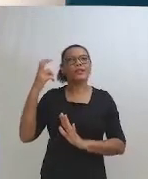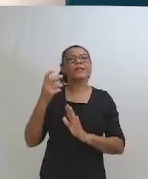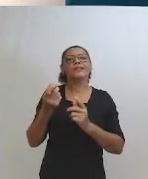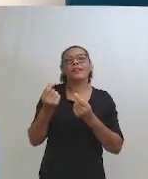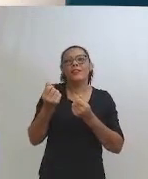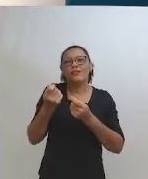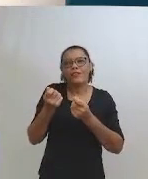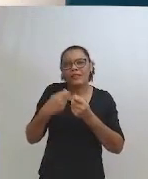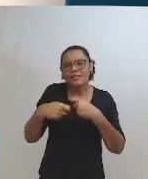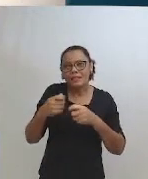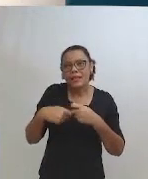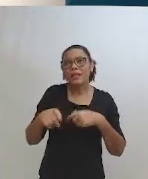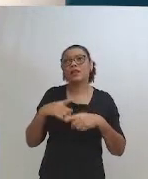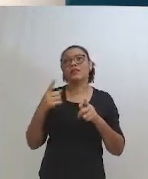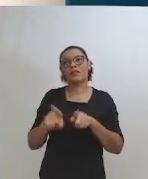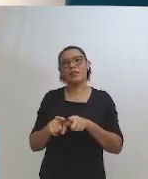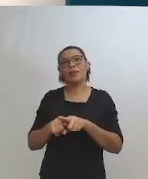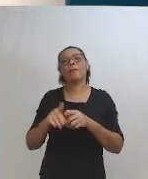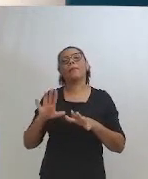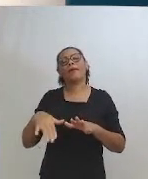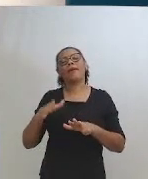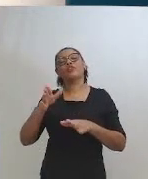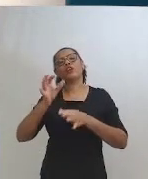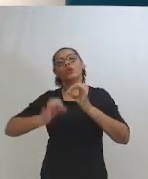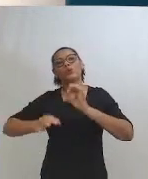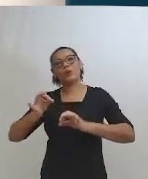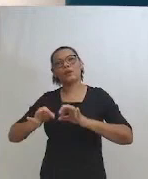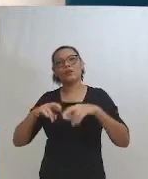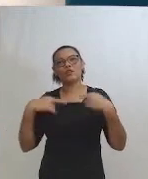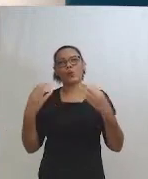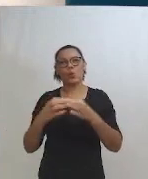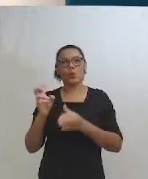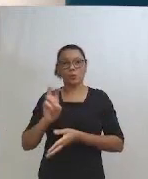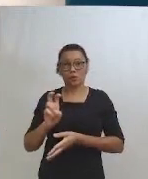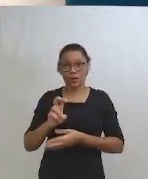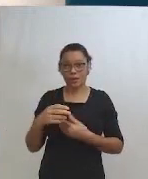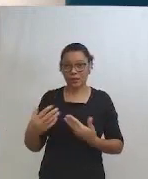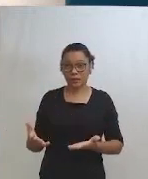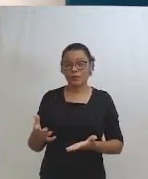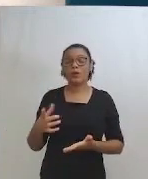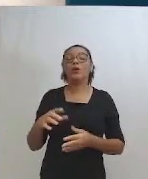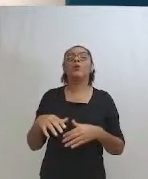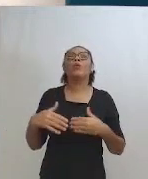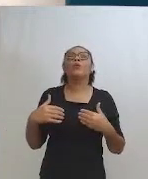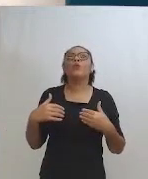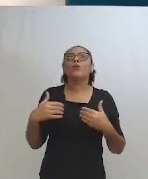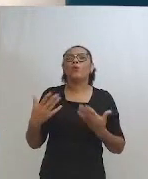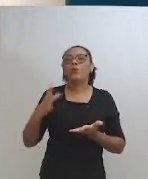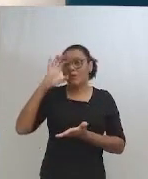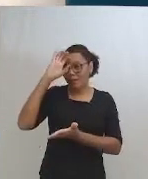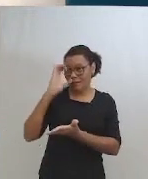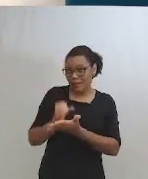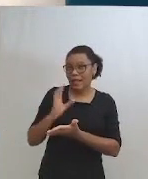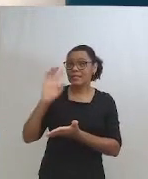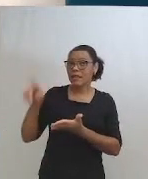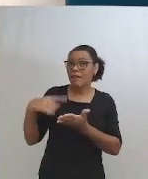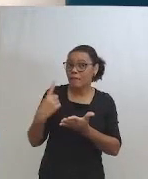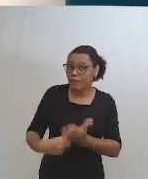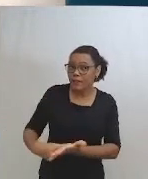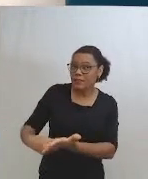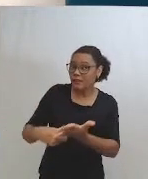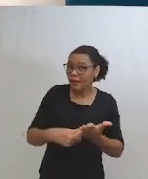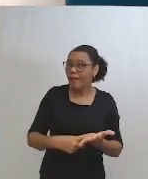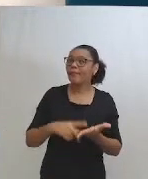por julgamentos na quinta turma. Quando a tese é fixada, ela é fixada com base o